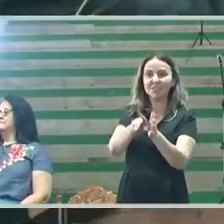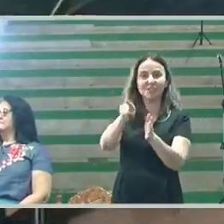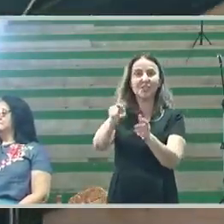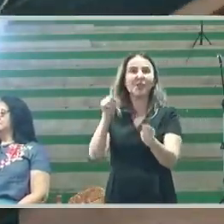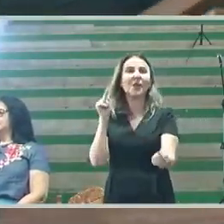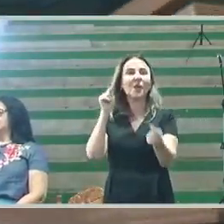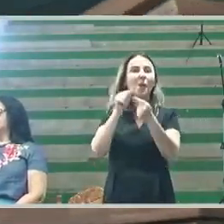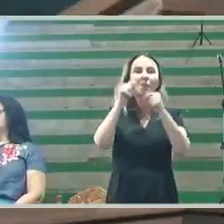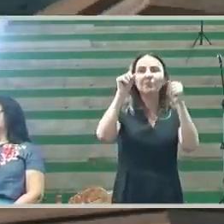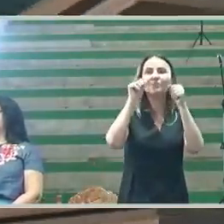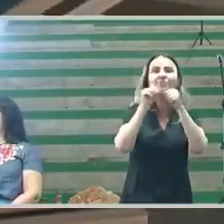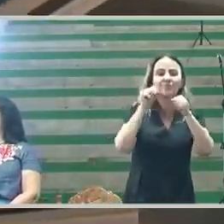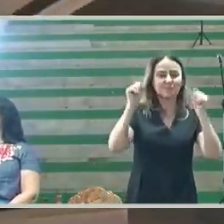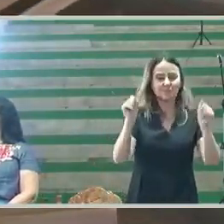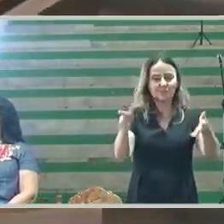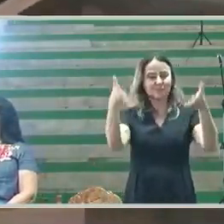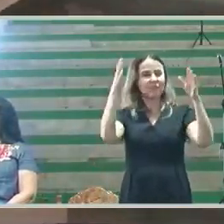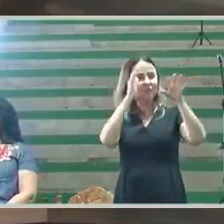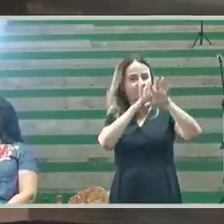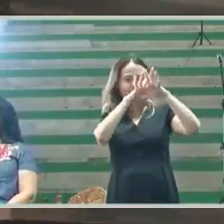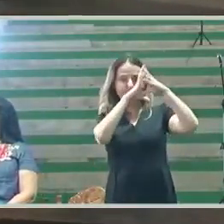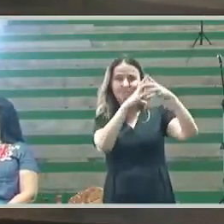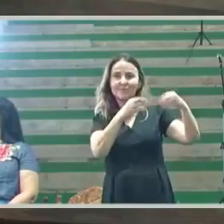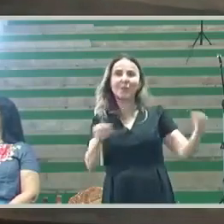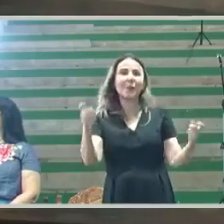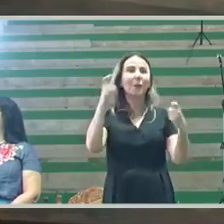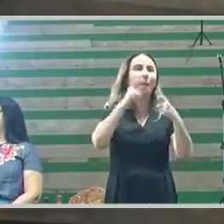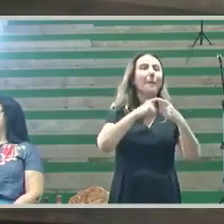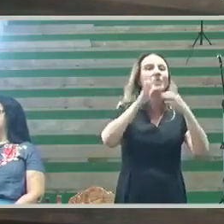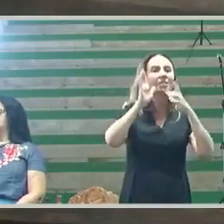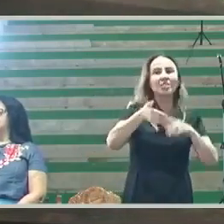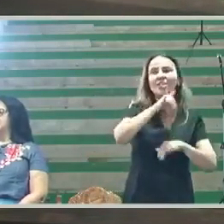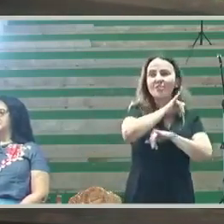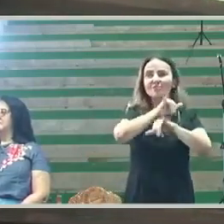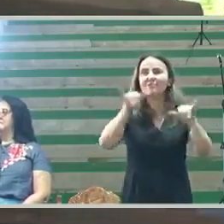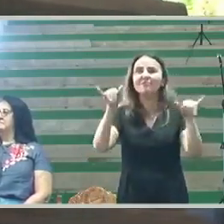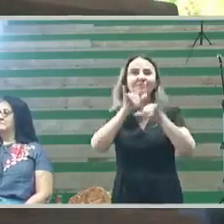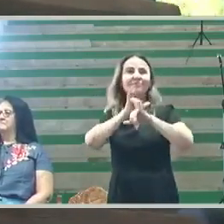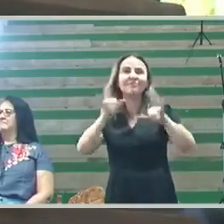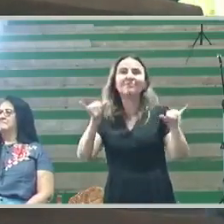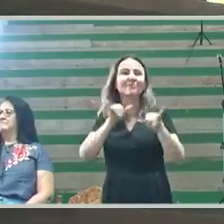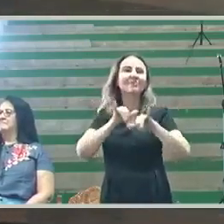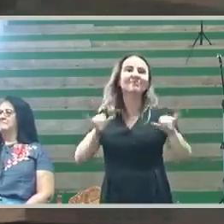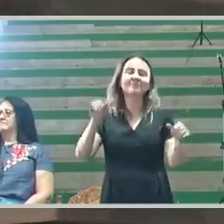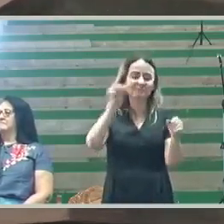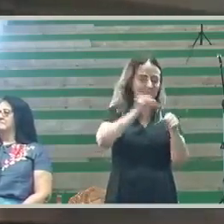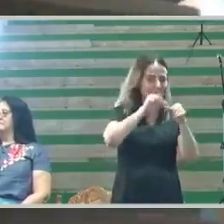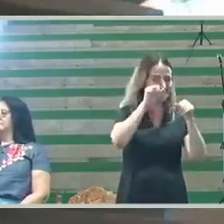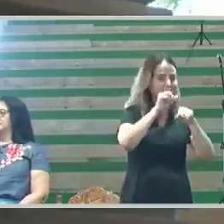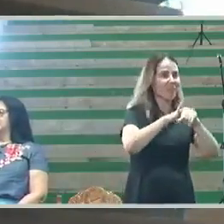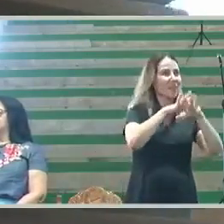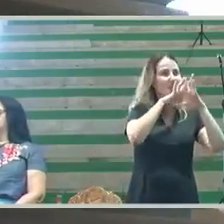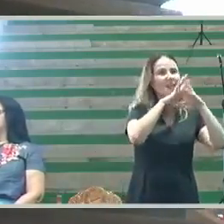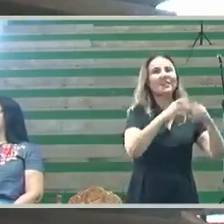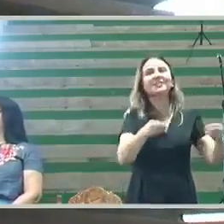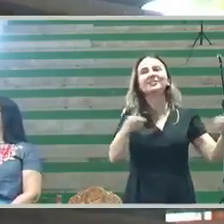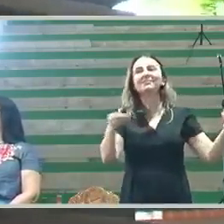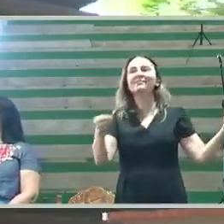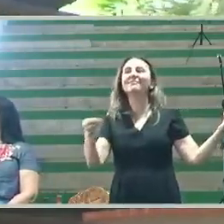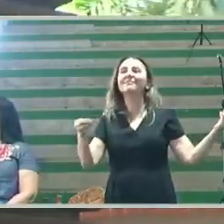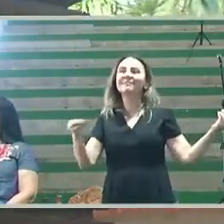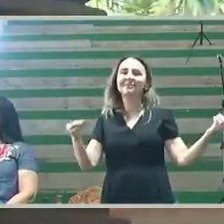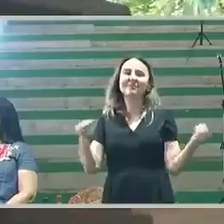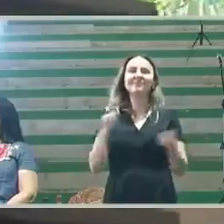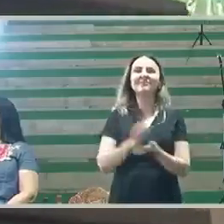a enfermidade sanar. O médico já falou que não tem mais, acabou, que não tem como.